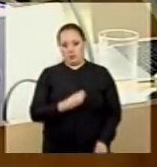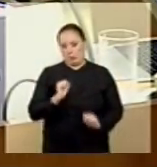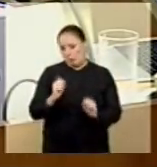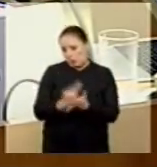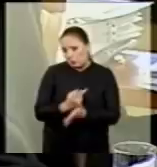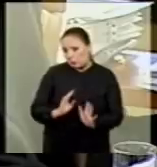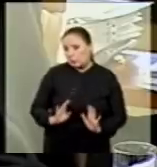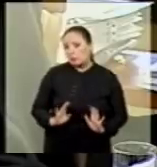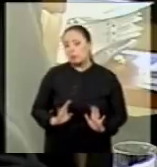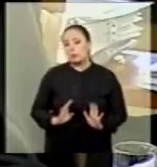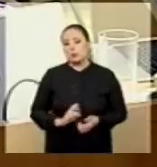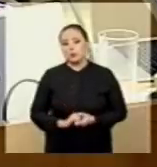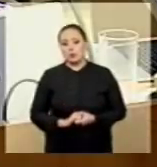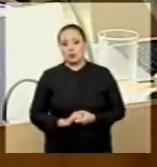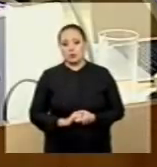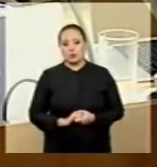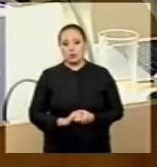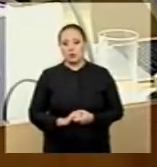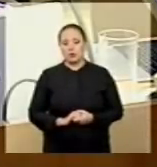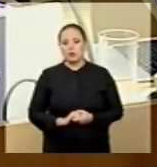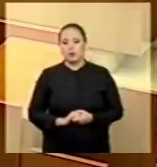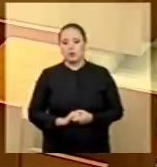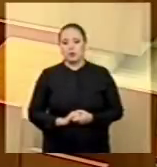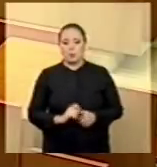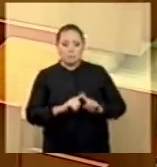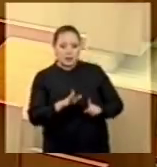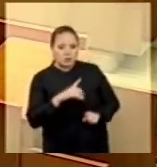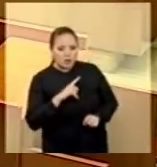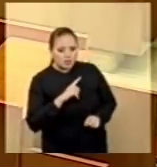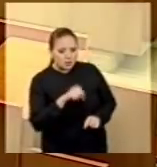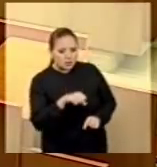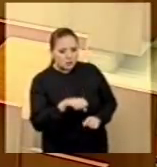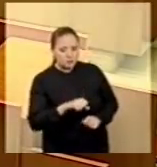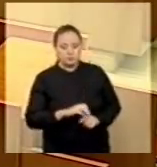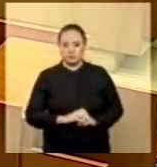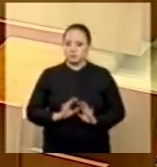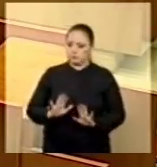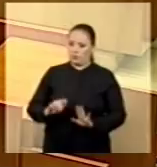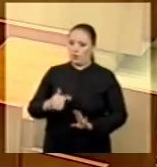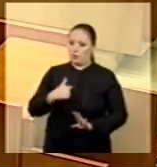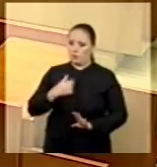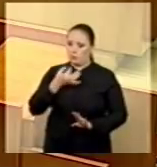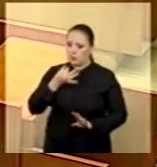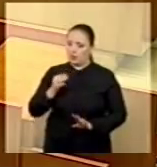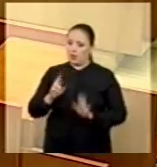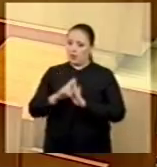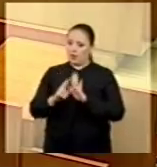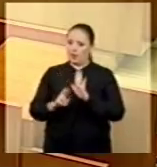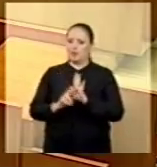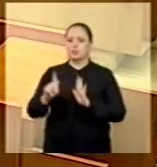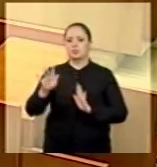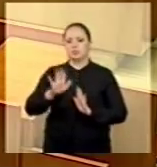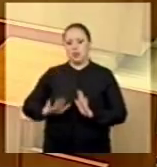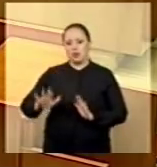Existem casos, é que eu não quis mas citar o meu nomes, sentimento mas existem casos hoje aqui. É que a regra geral em direito, pelo